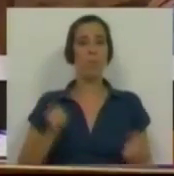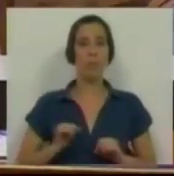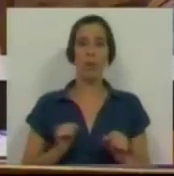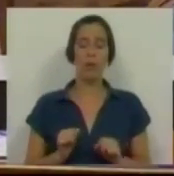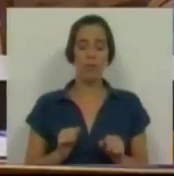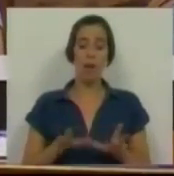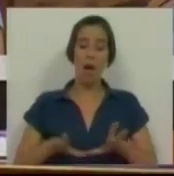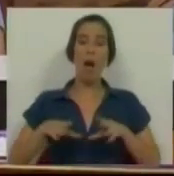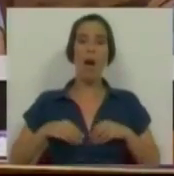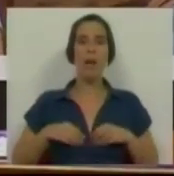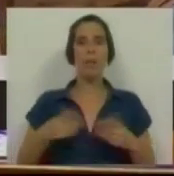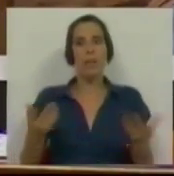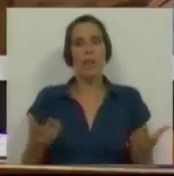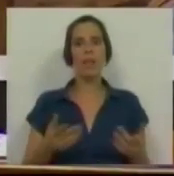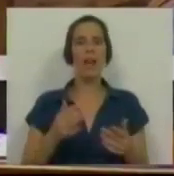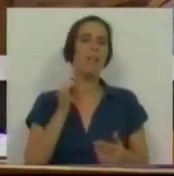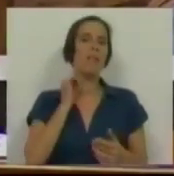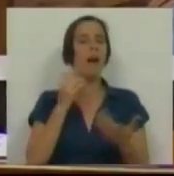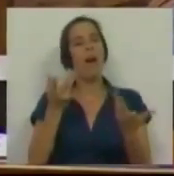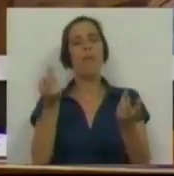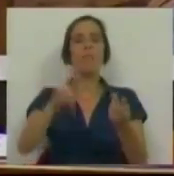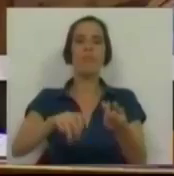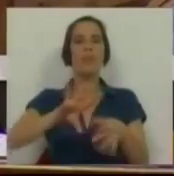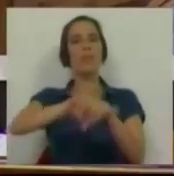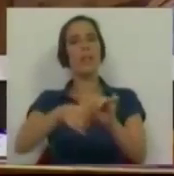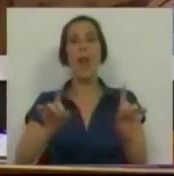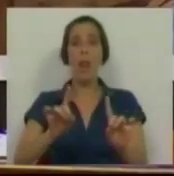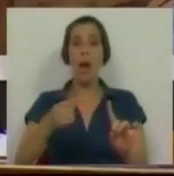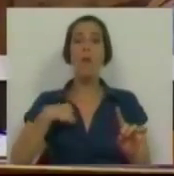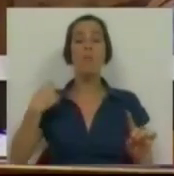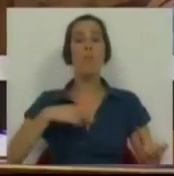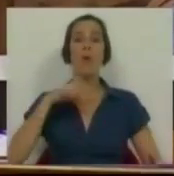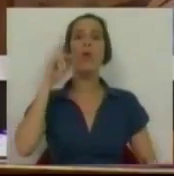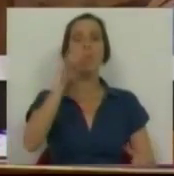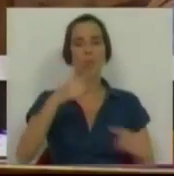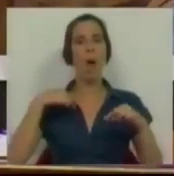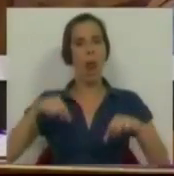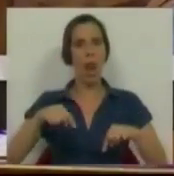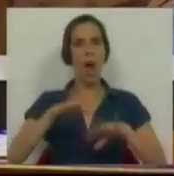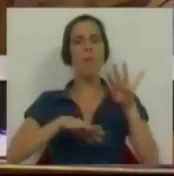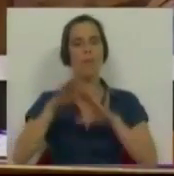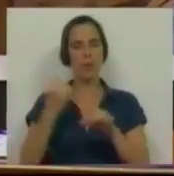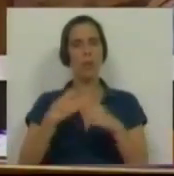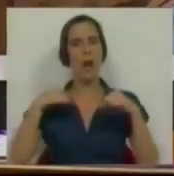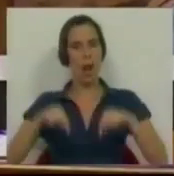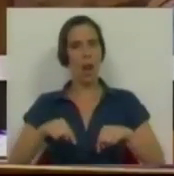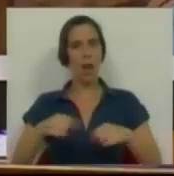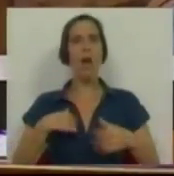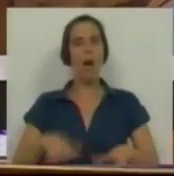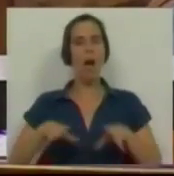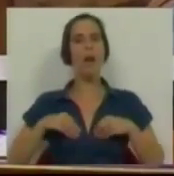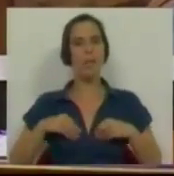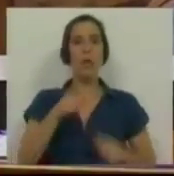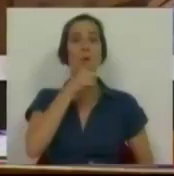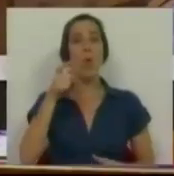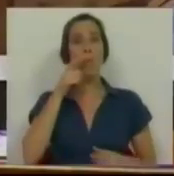alguma, aceitar a banalização da tragédia, nós só podemos responder: Senhora Presidente, estamos cá para fazer esse trabalho. Aceitamos